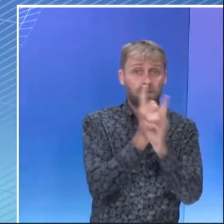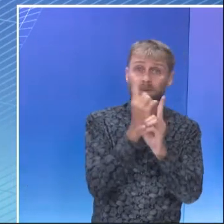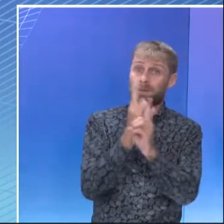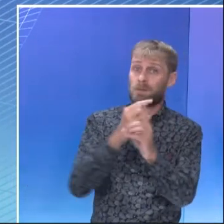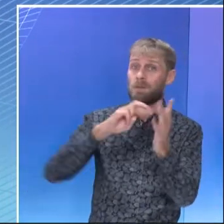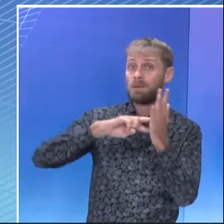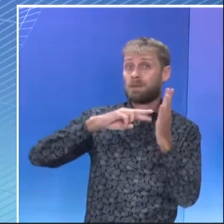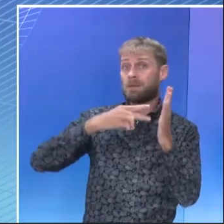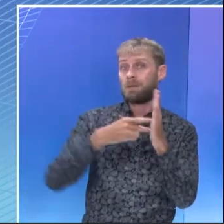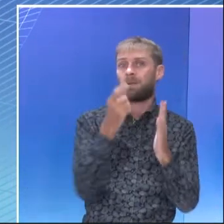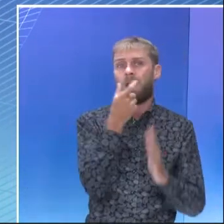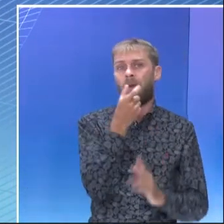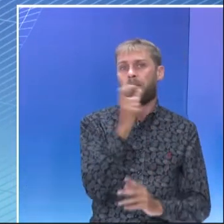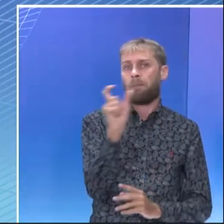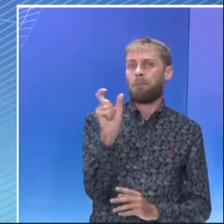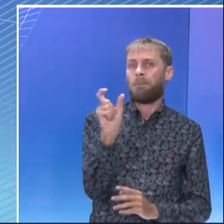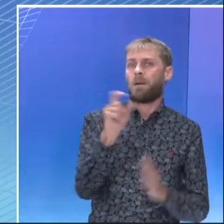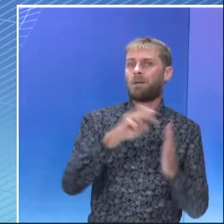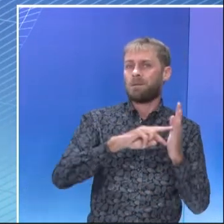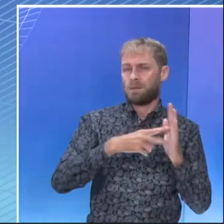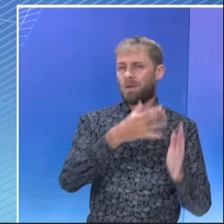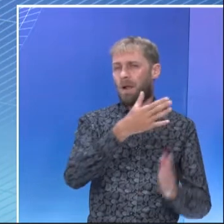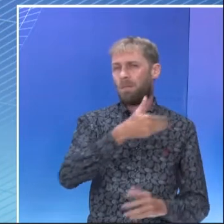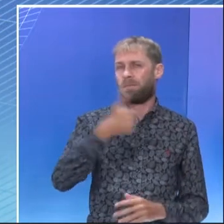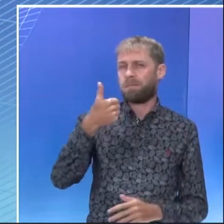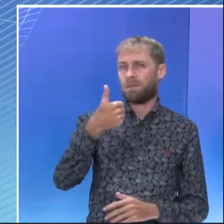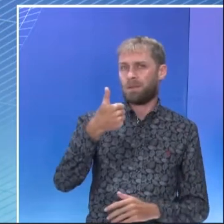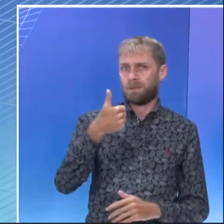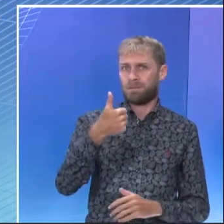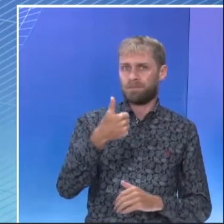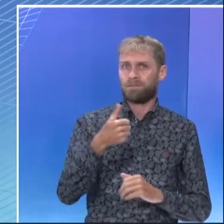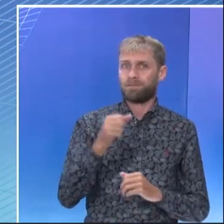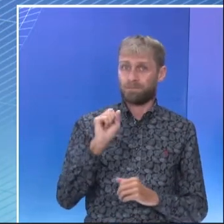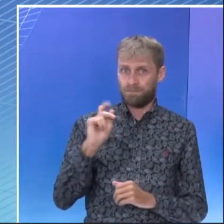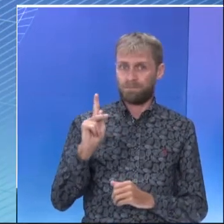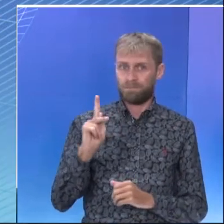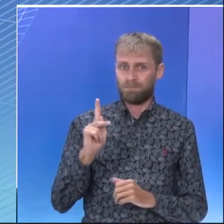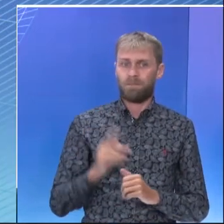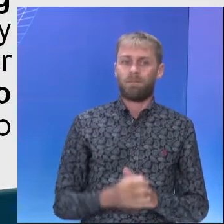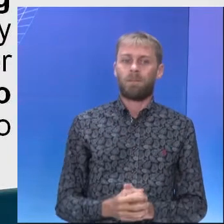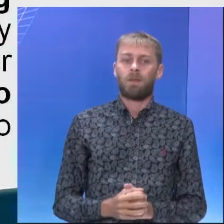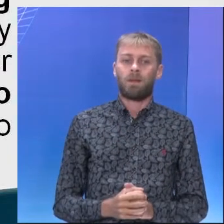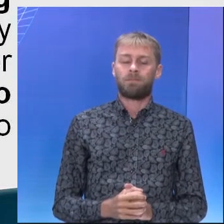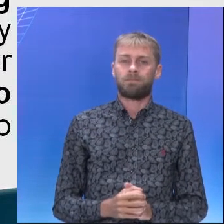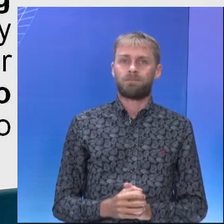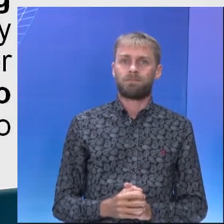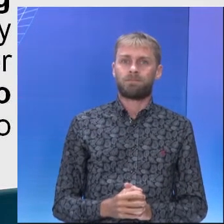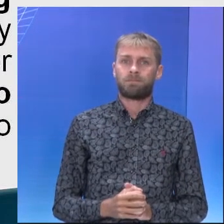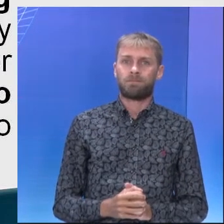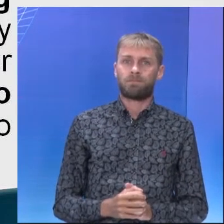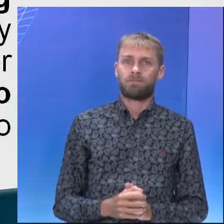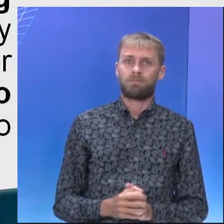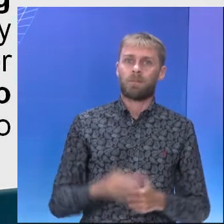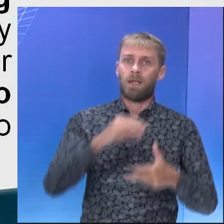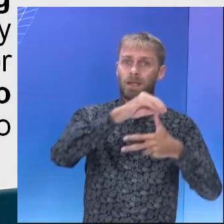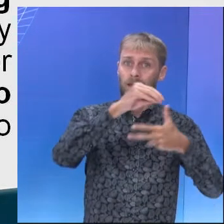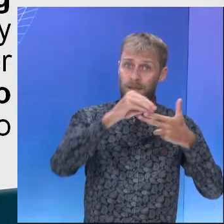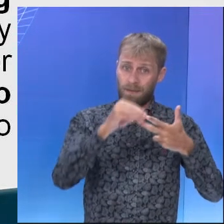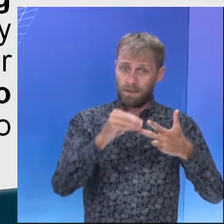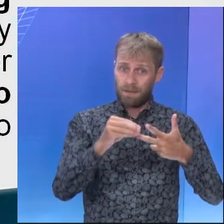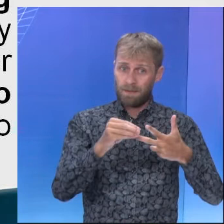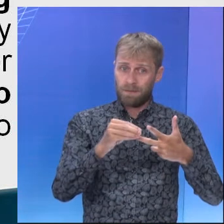o significado da palavra para dar um sentido melhor no texto. Ok? Então, vamos para a questão do Enem